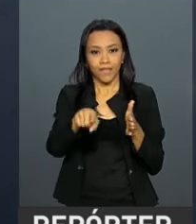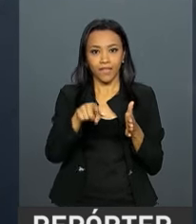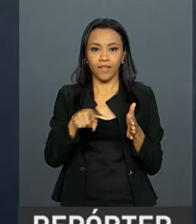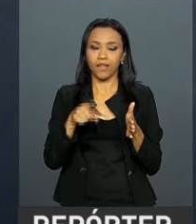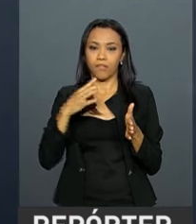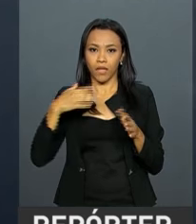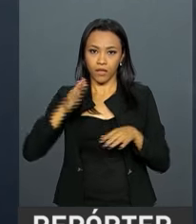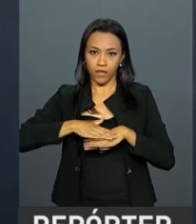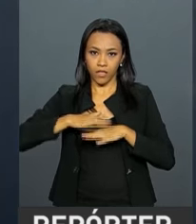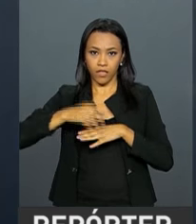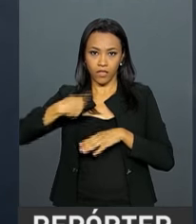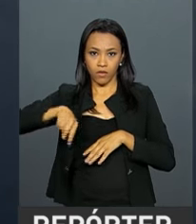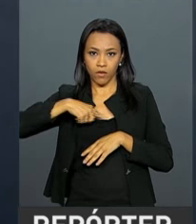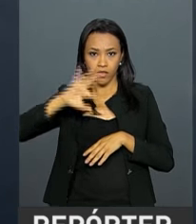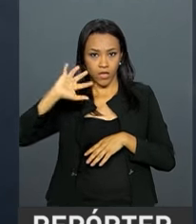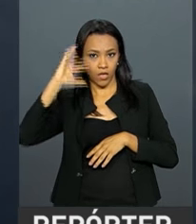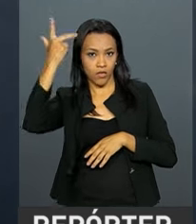providências